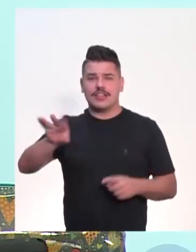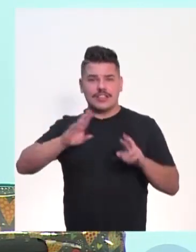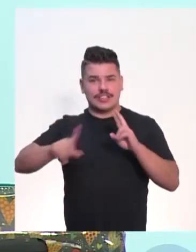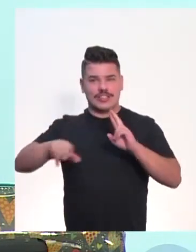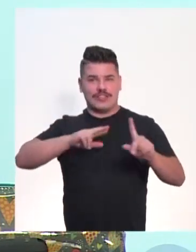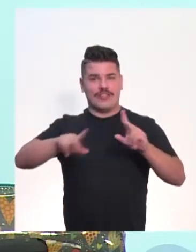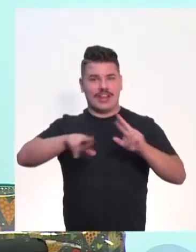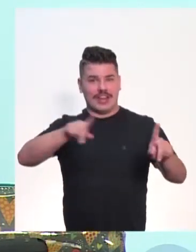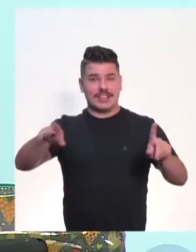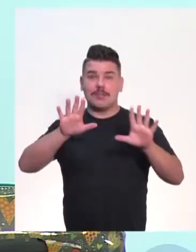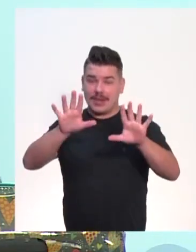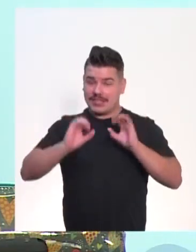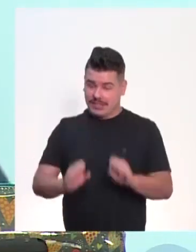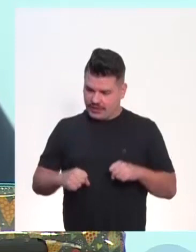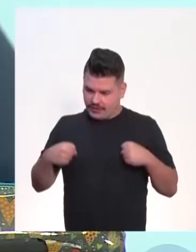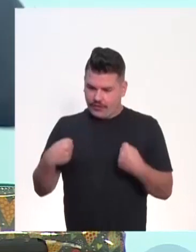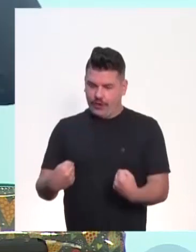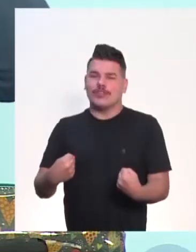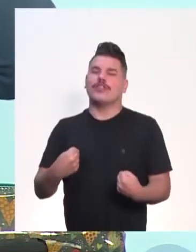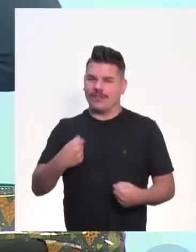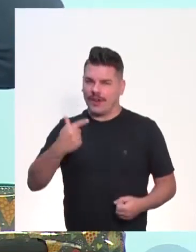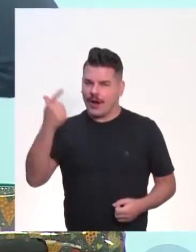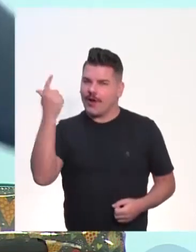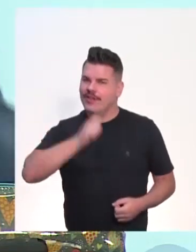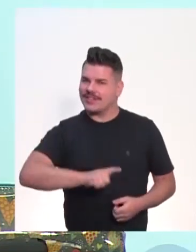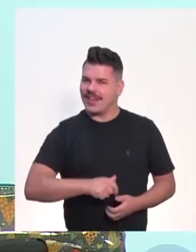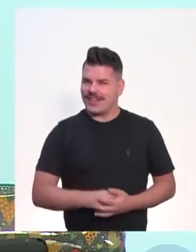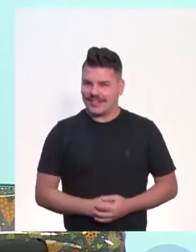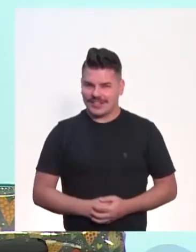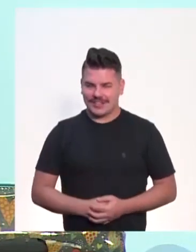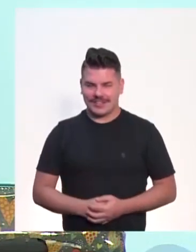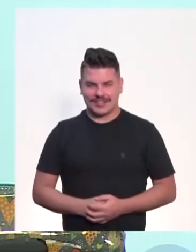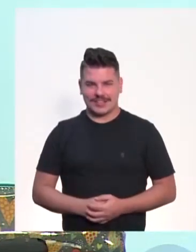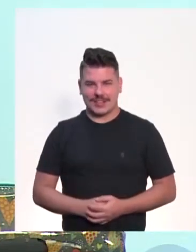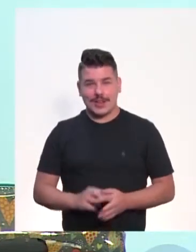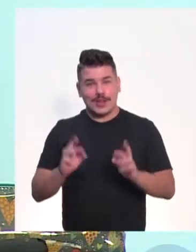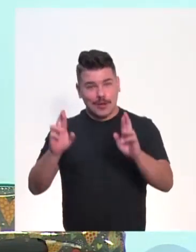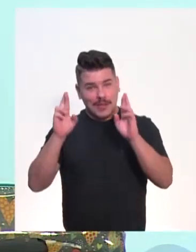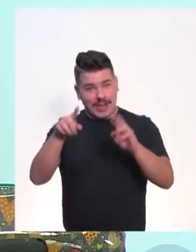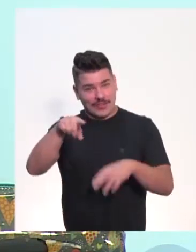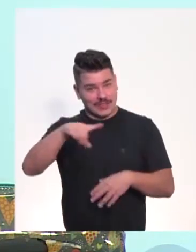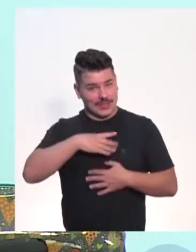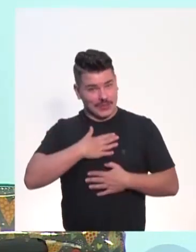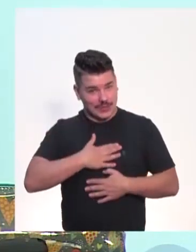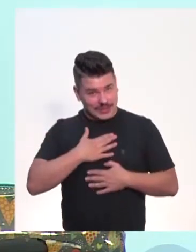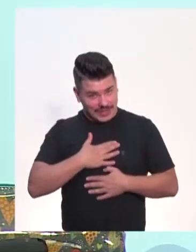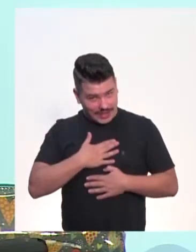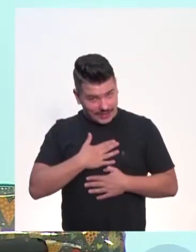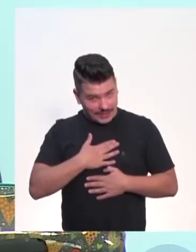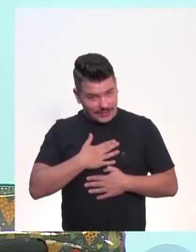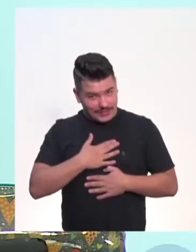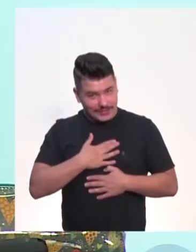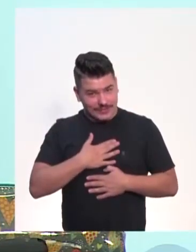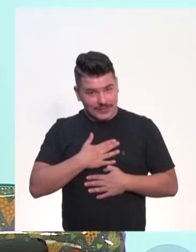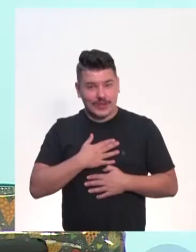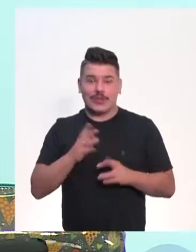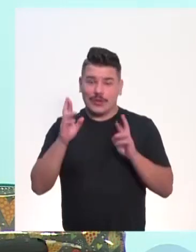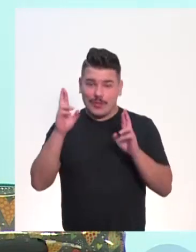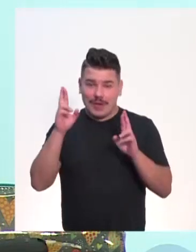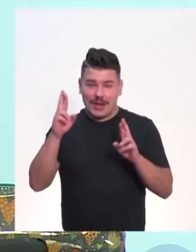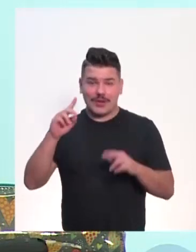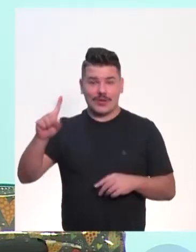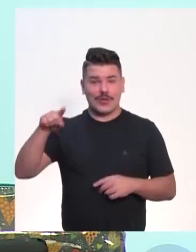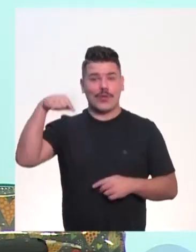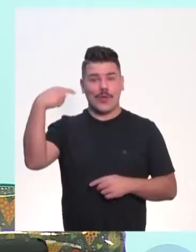gente colocar bastante esforço e bastante empenho. Espero que vocês tenham gostado dessa aula e espero ver vocês em